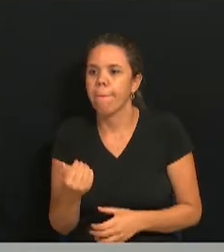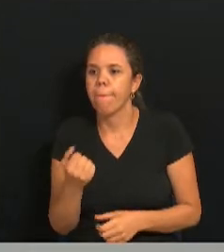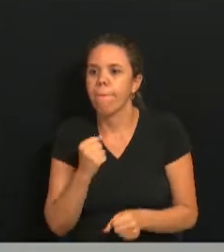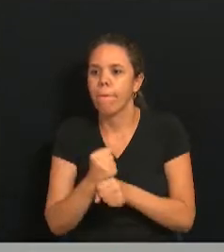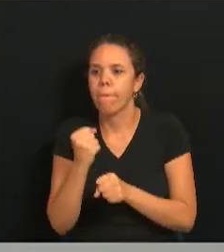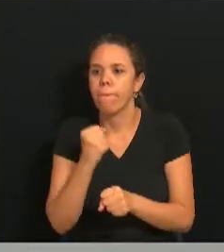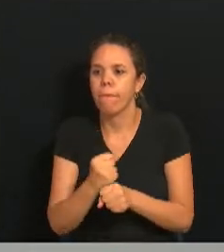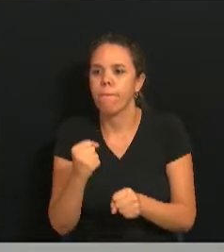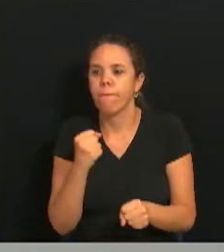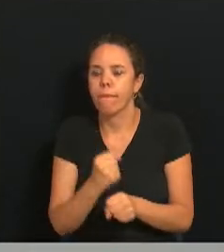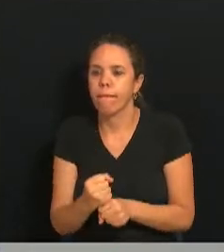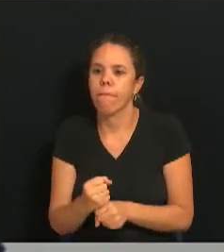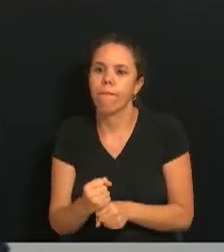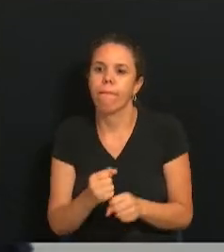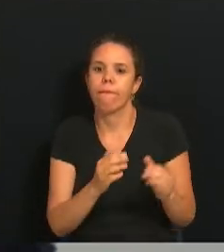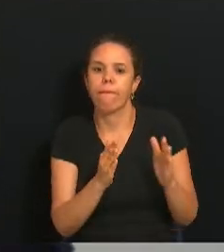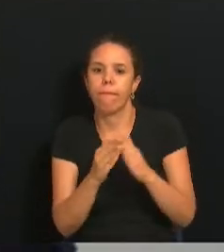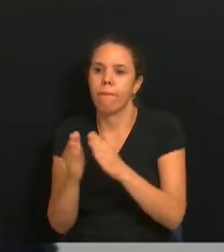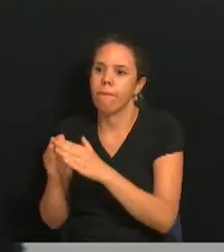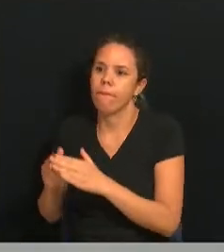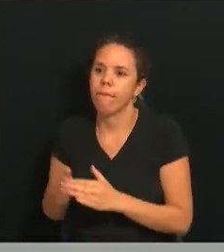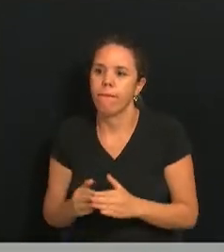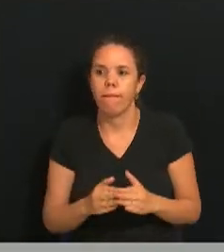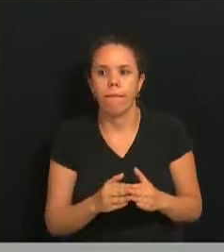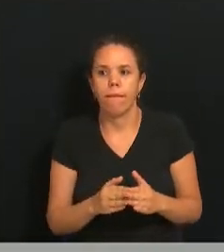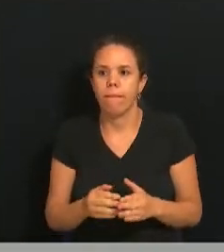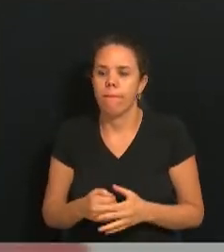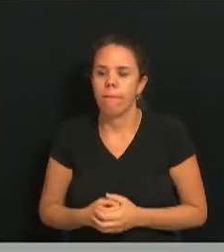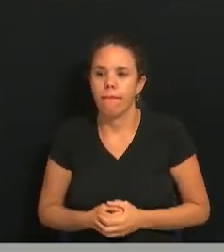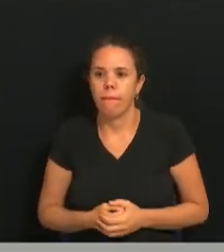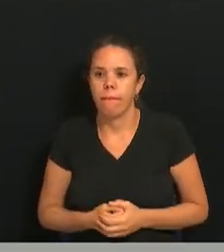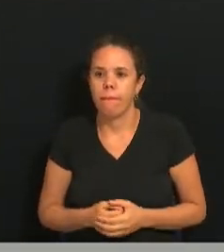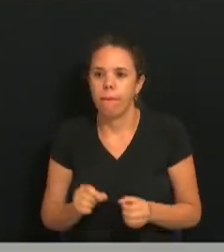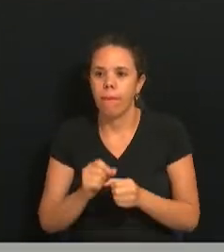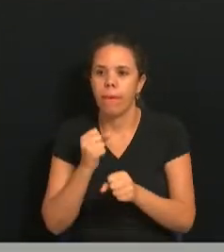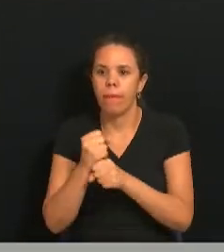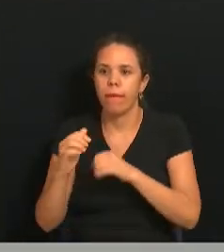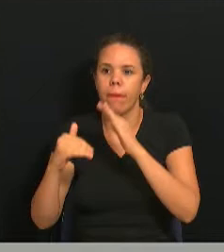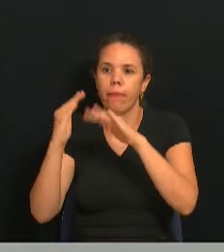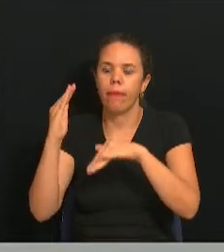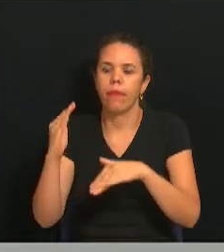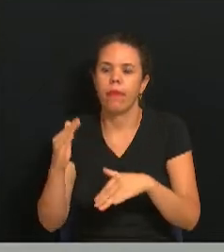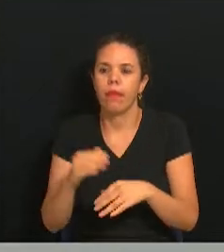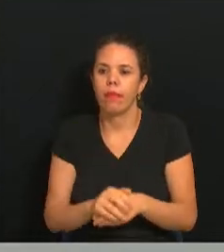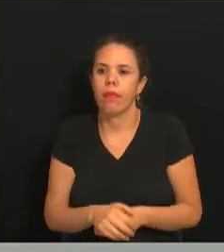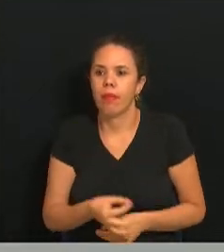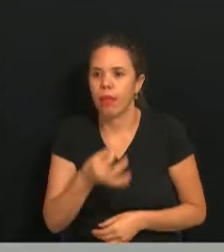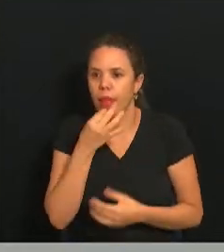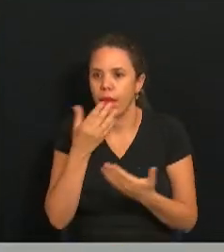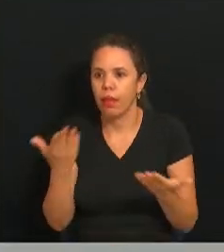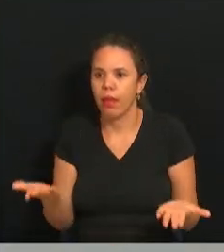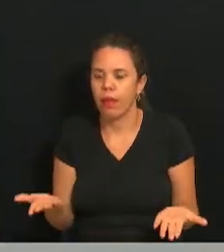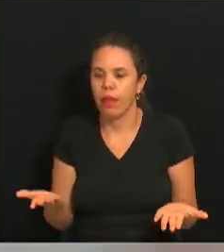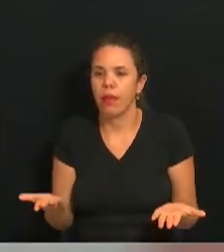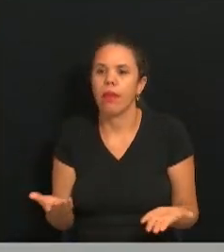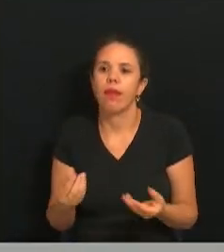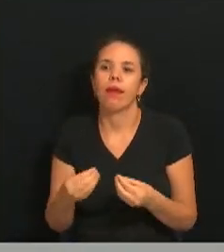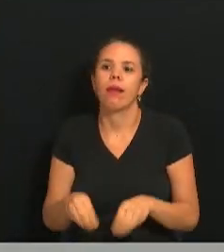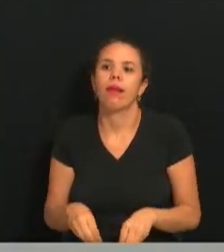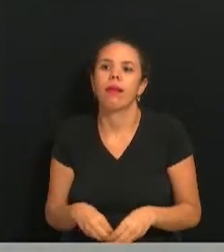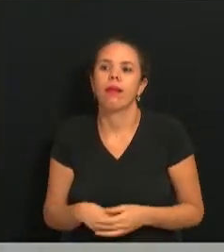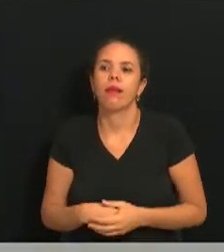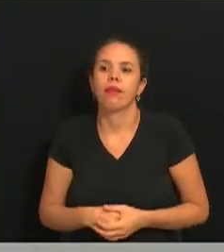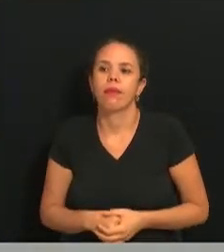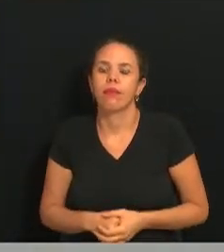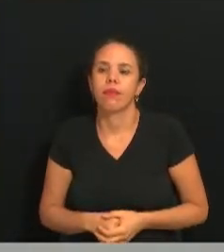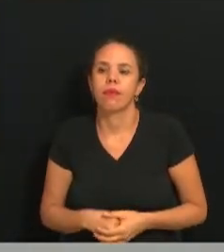construções, essas moradias, elas fossem construídas. Isso também gera aí impacto e nos